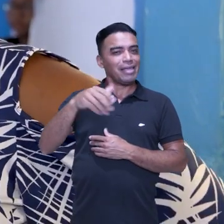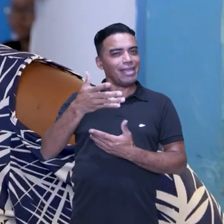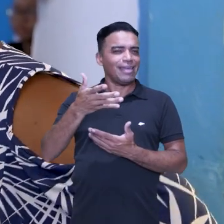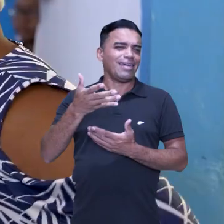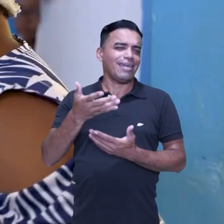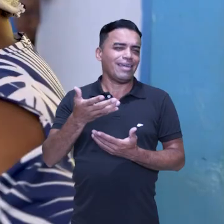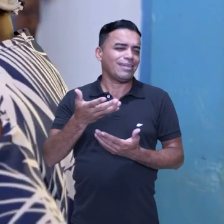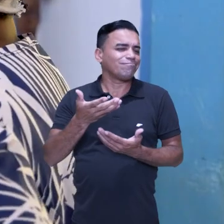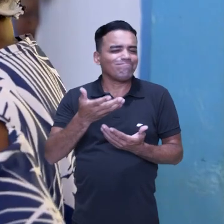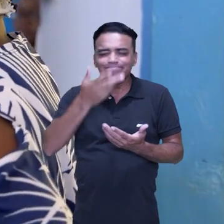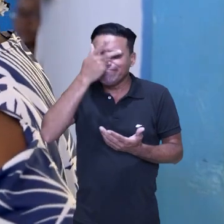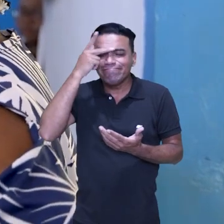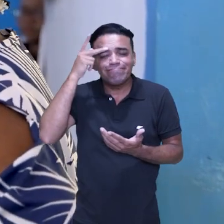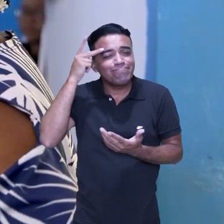E